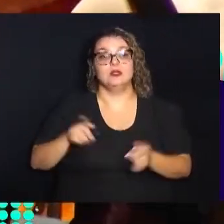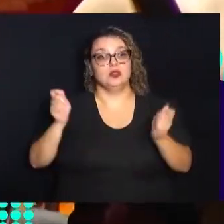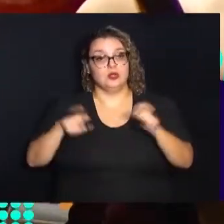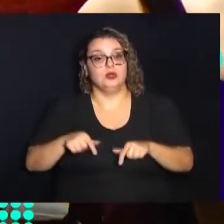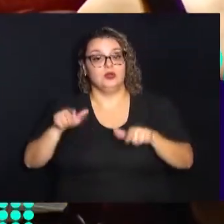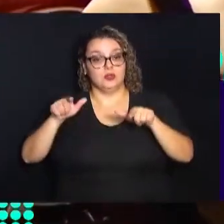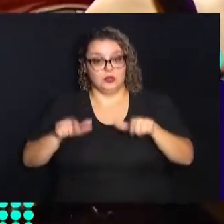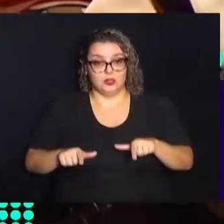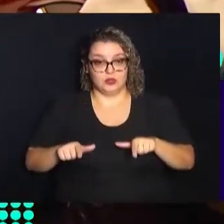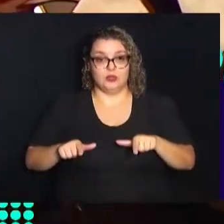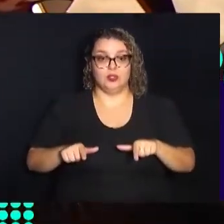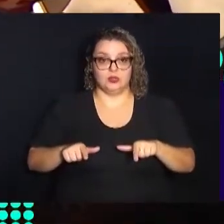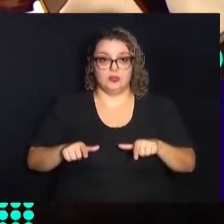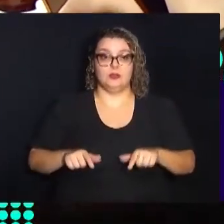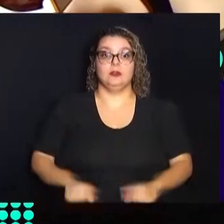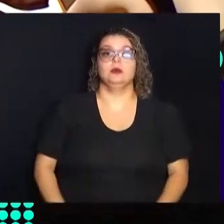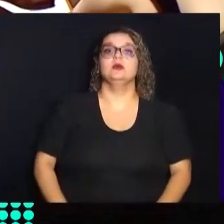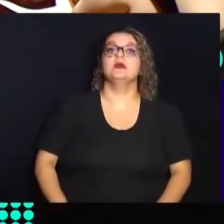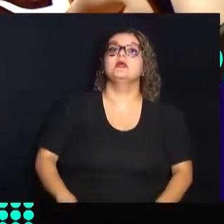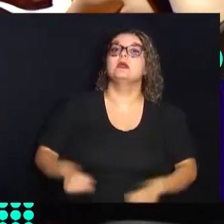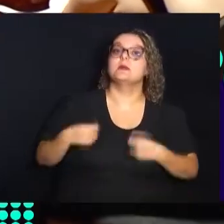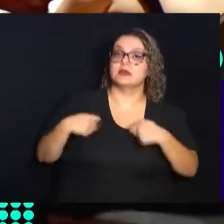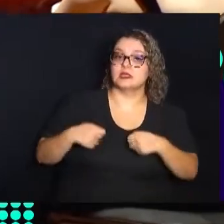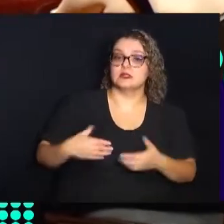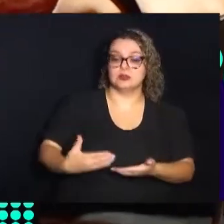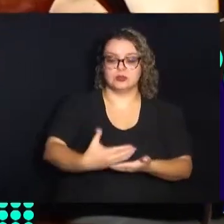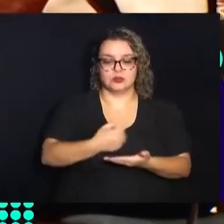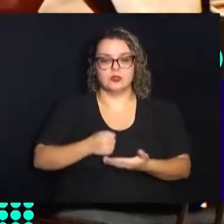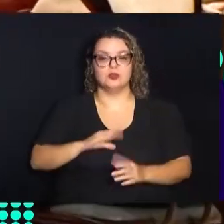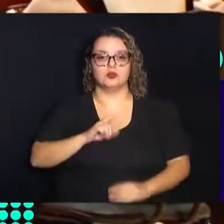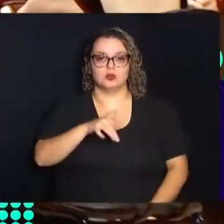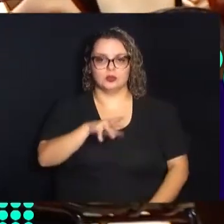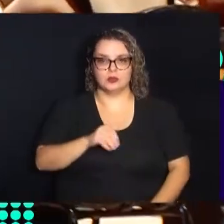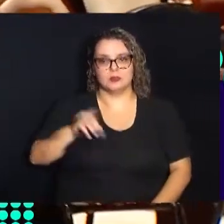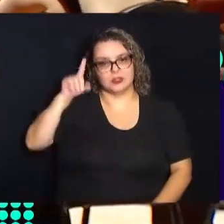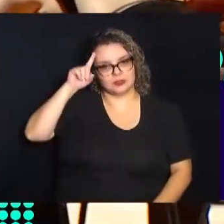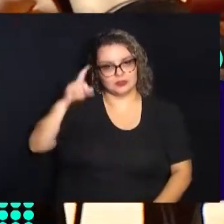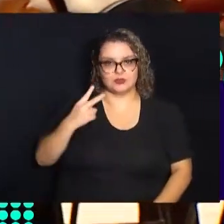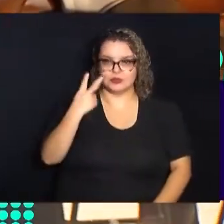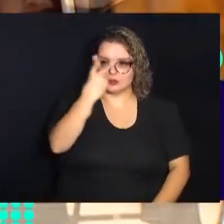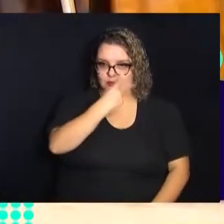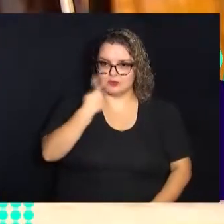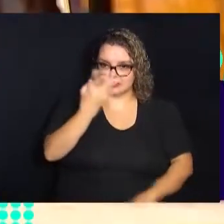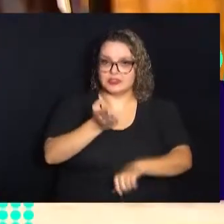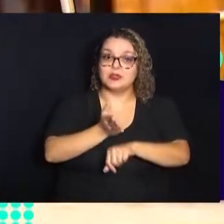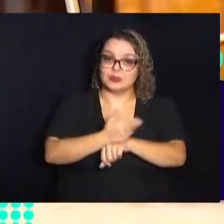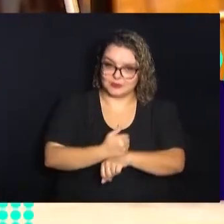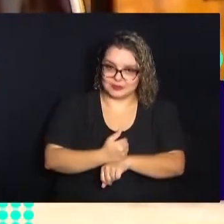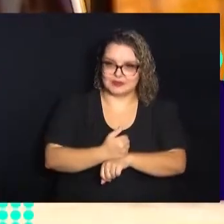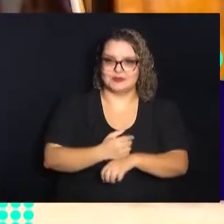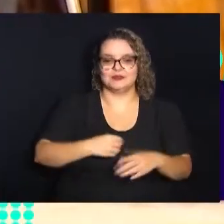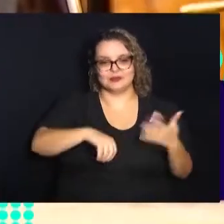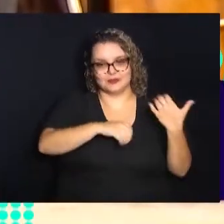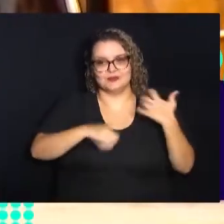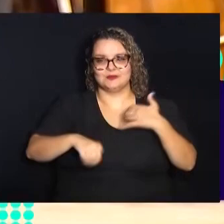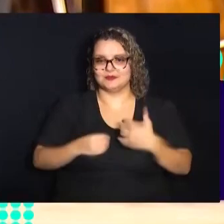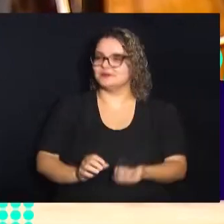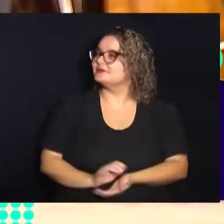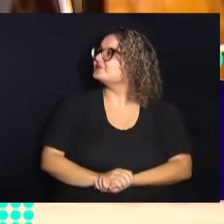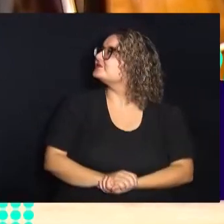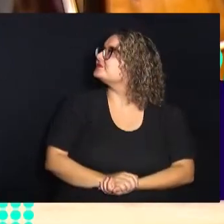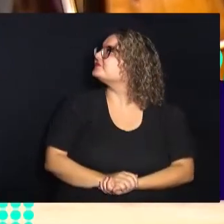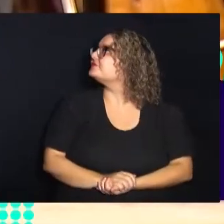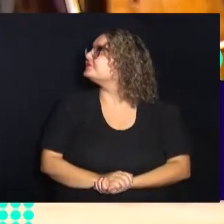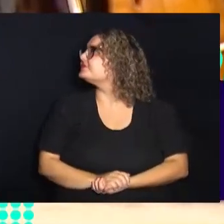à capacidade do local e devem ser retirados no clube e no dia, com 2 horas de antecedência do